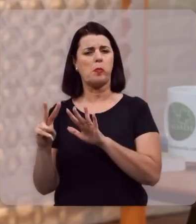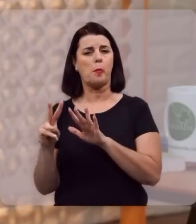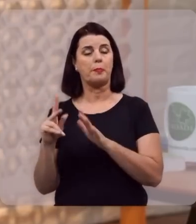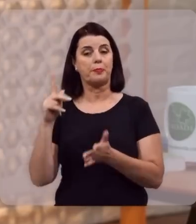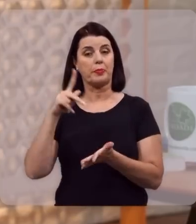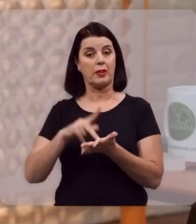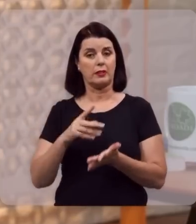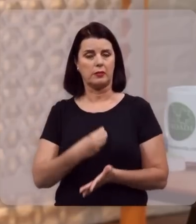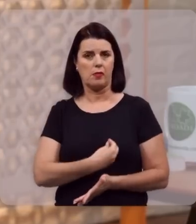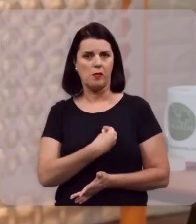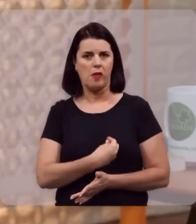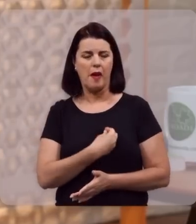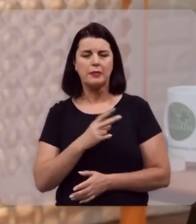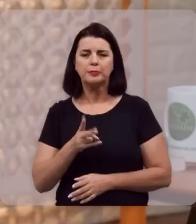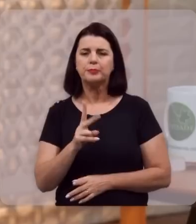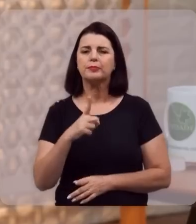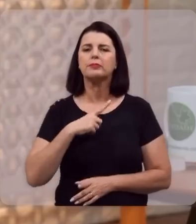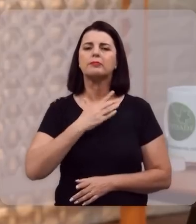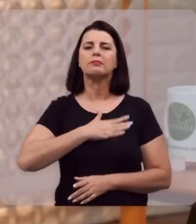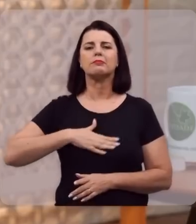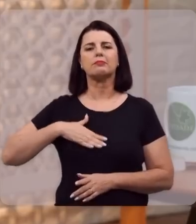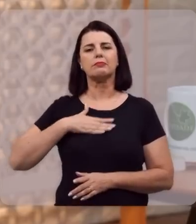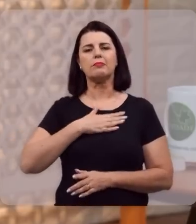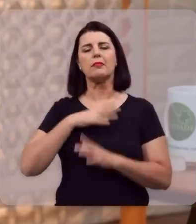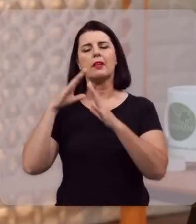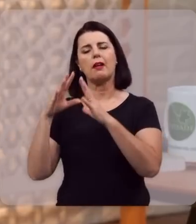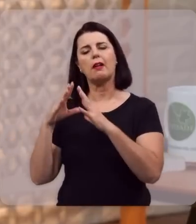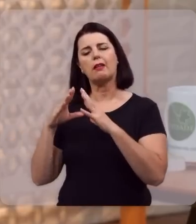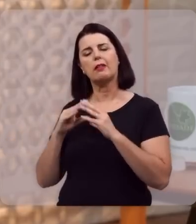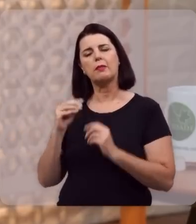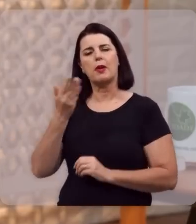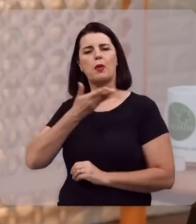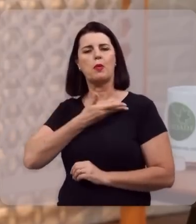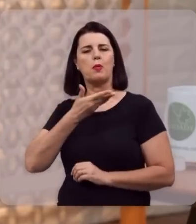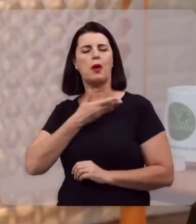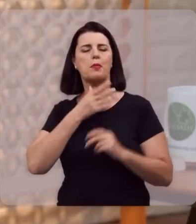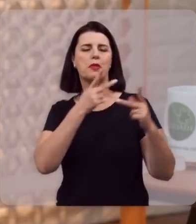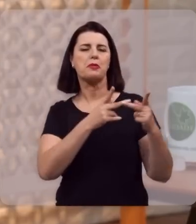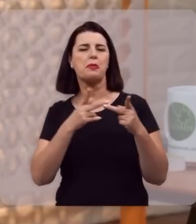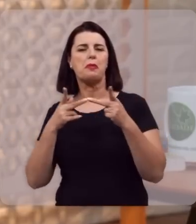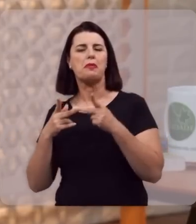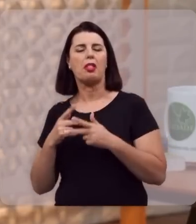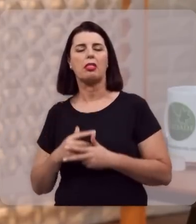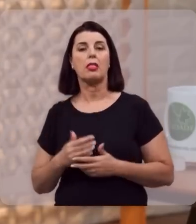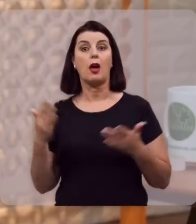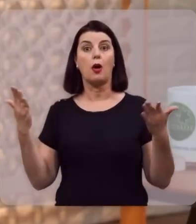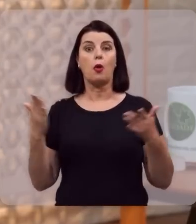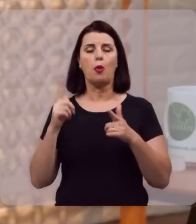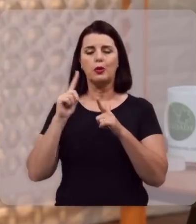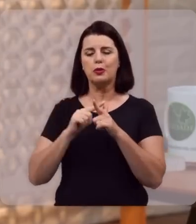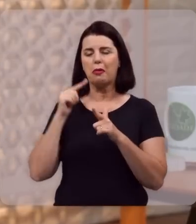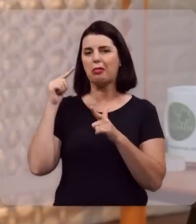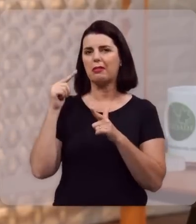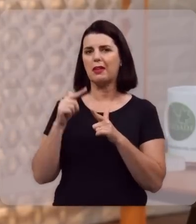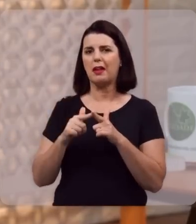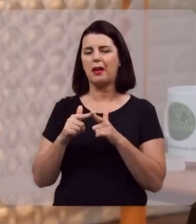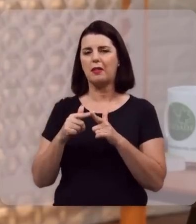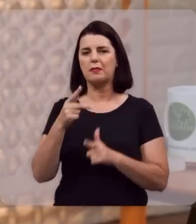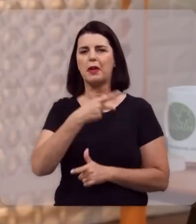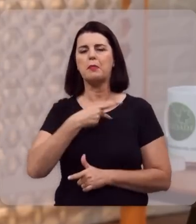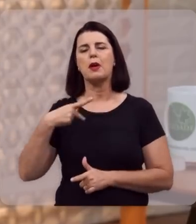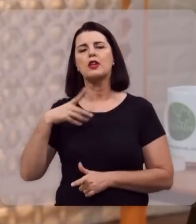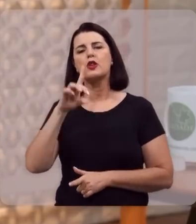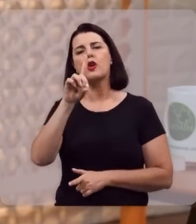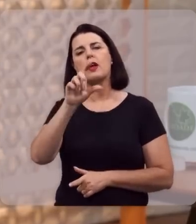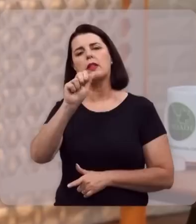aqui no Verdade e Vida, sempre tendo aqui o privilégio de receber um amigo, um convidado. Hoje, mais uma vez conosco,